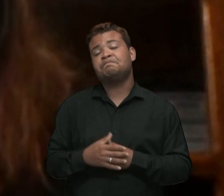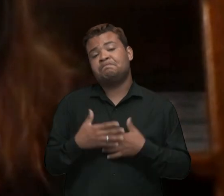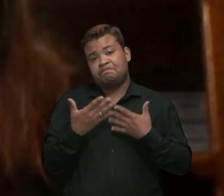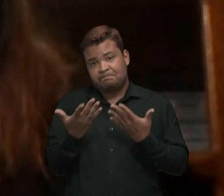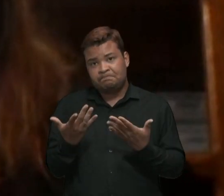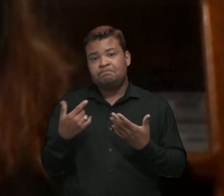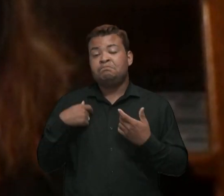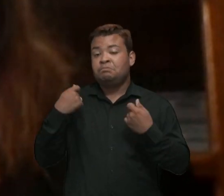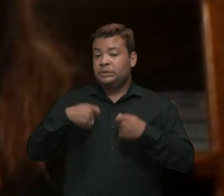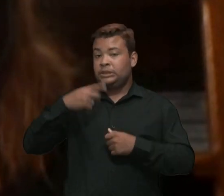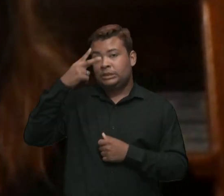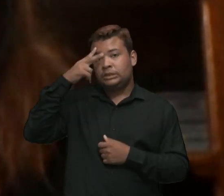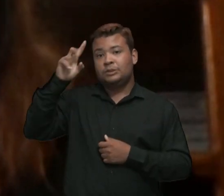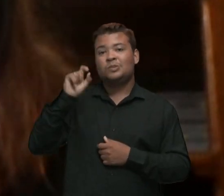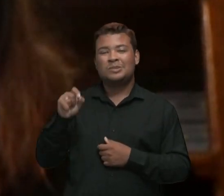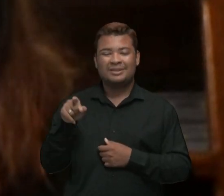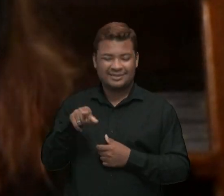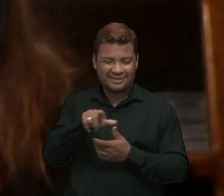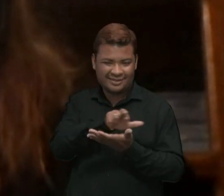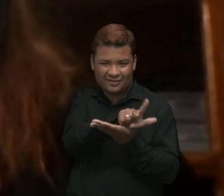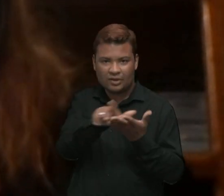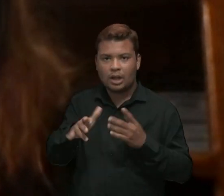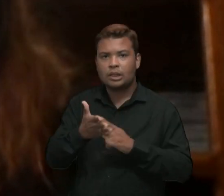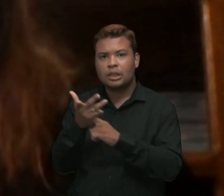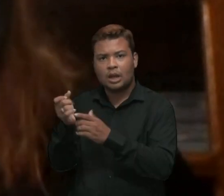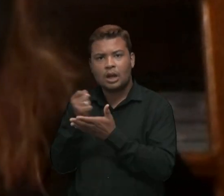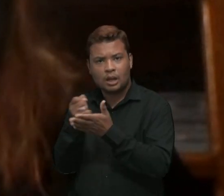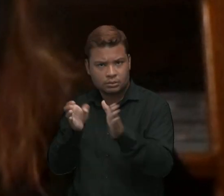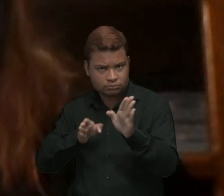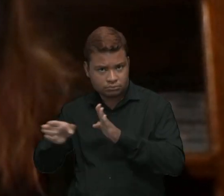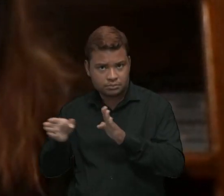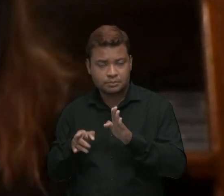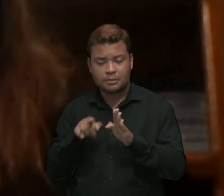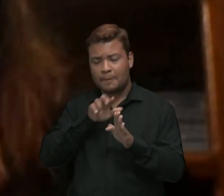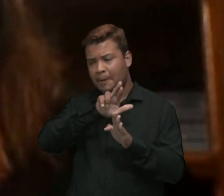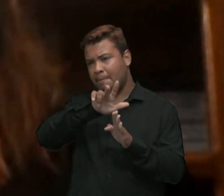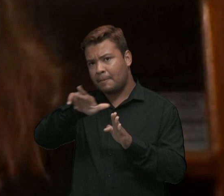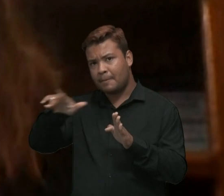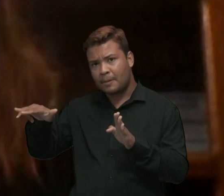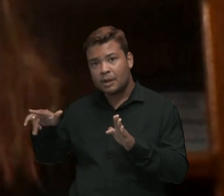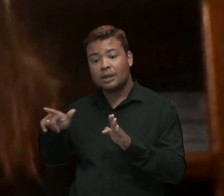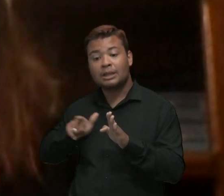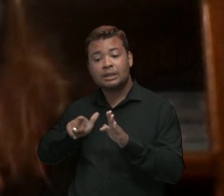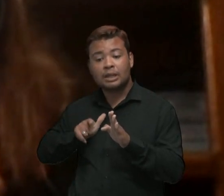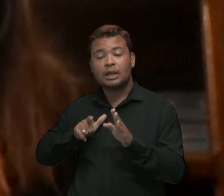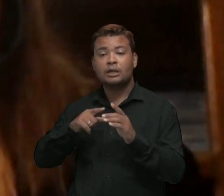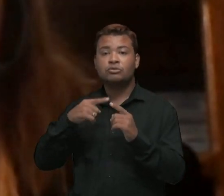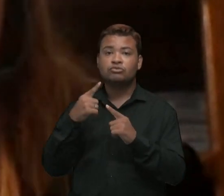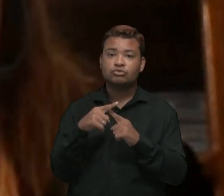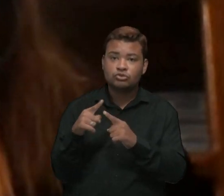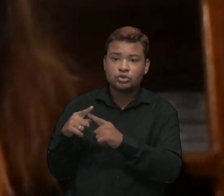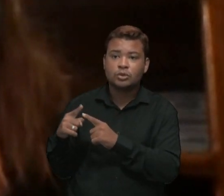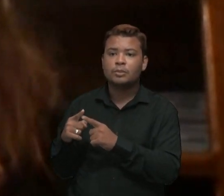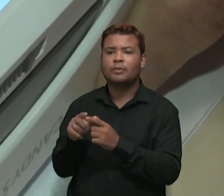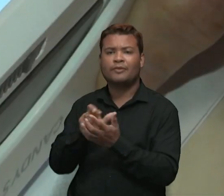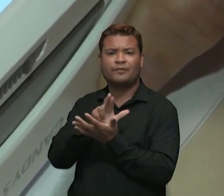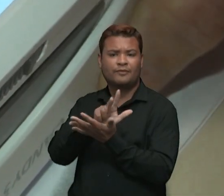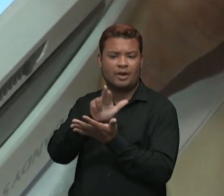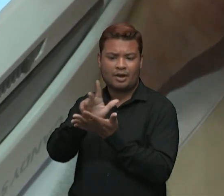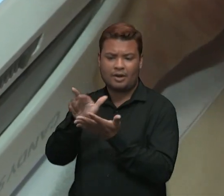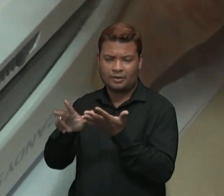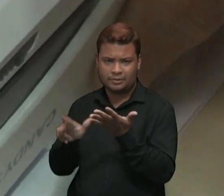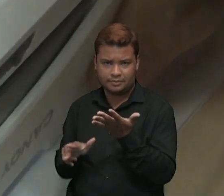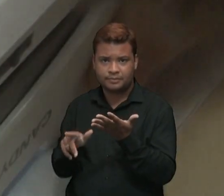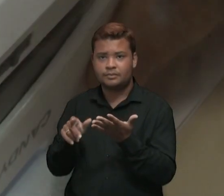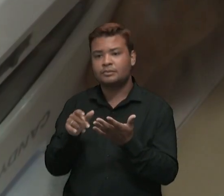que esses recursos de tecnologia são de diferentes modalidades, Nós temos